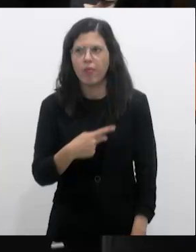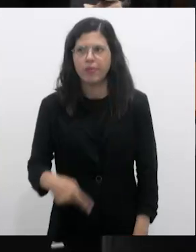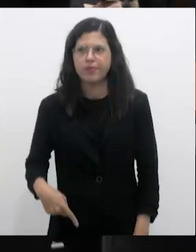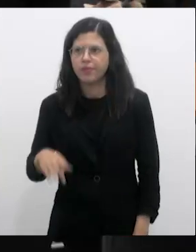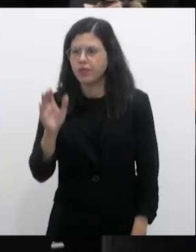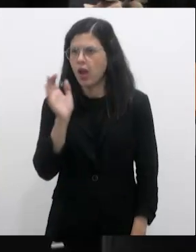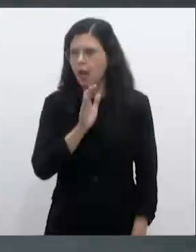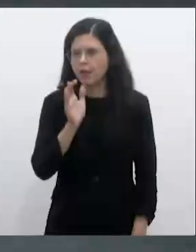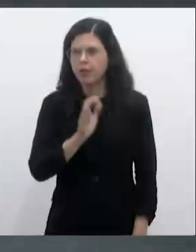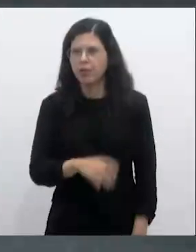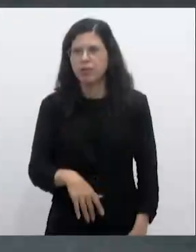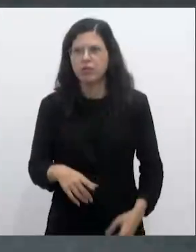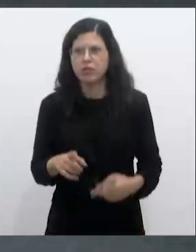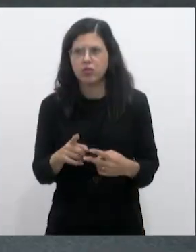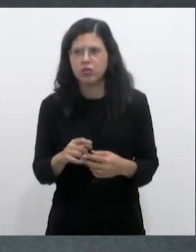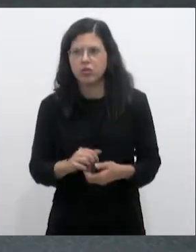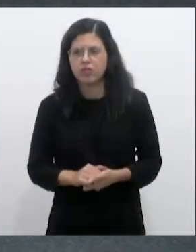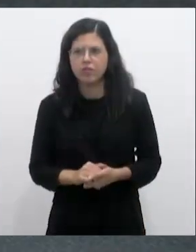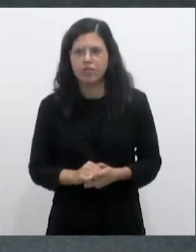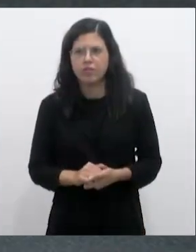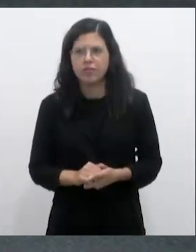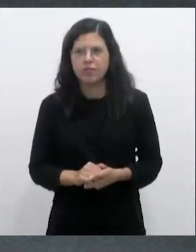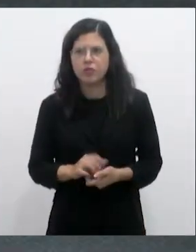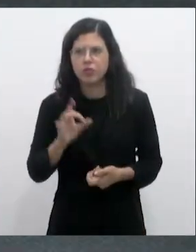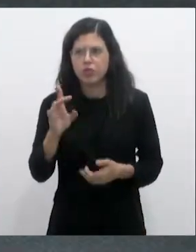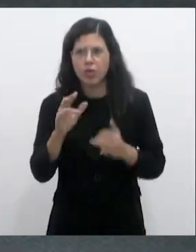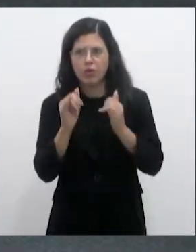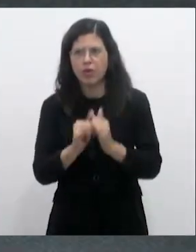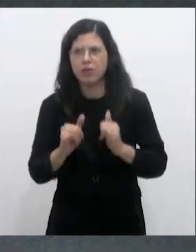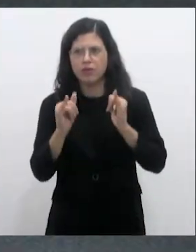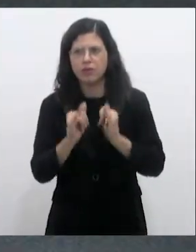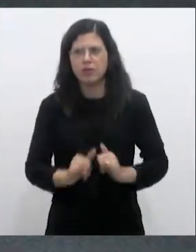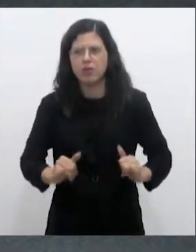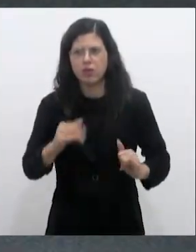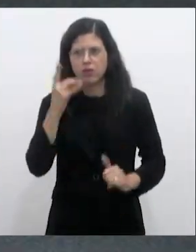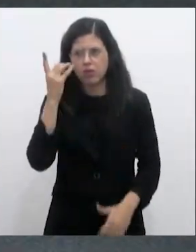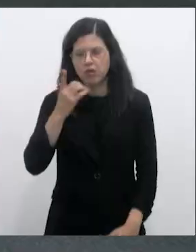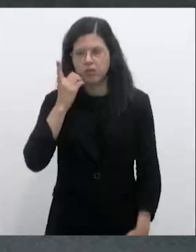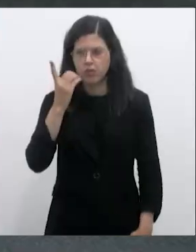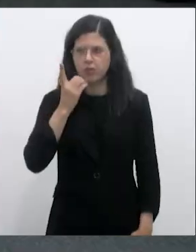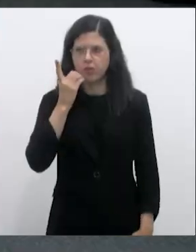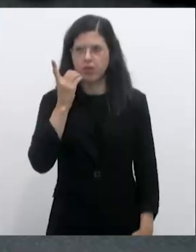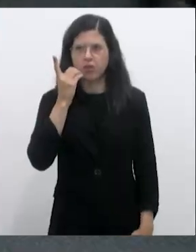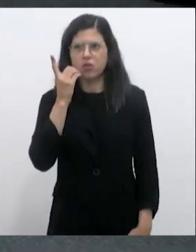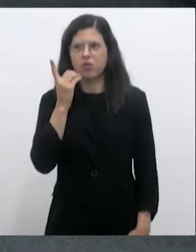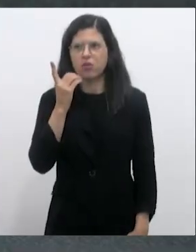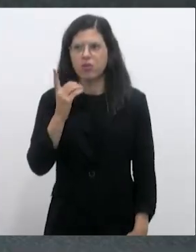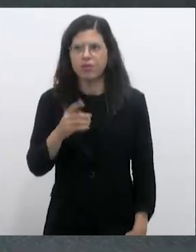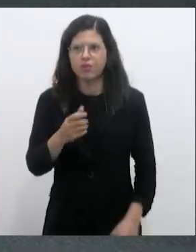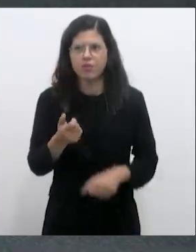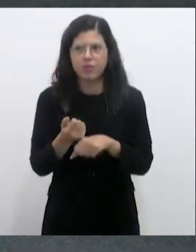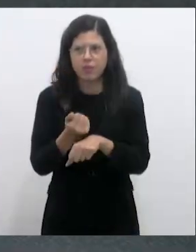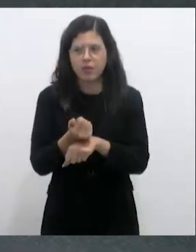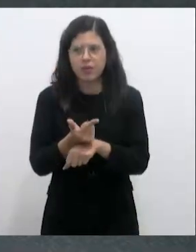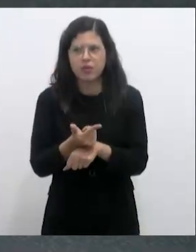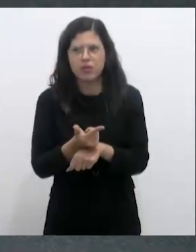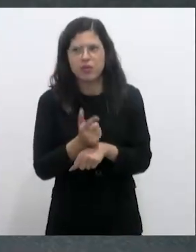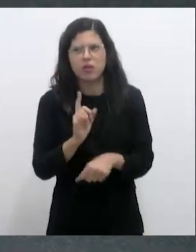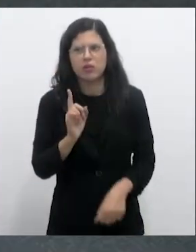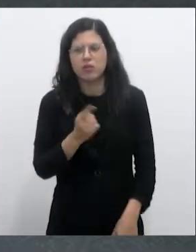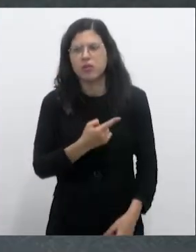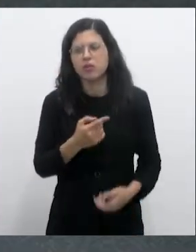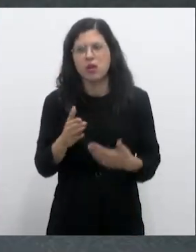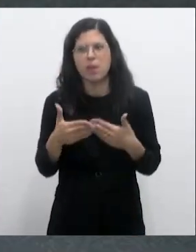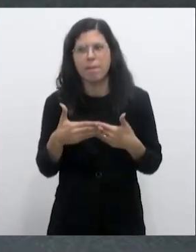muito rapidamente, Deputada 2 Tia Ju. segundos. Só para anunciar aos senhores e senhoras deputadas que daqui a pouquinho, ao meio-dia, nós estaremos